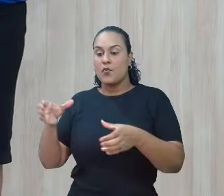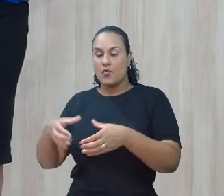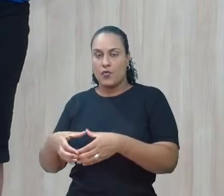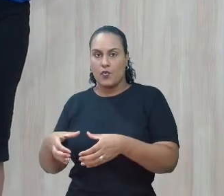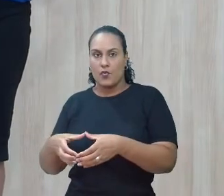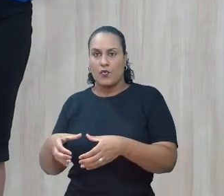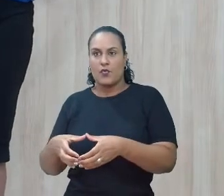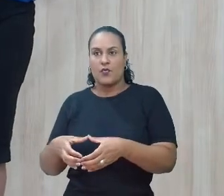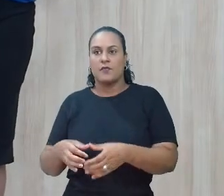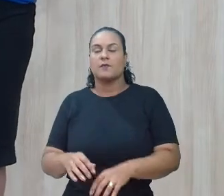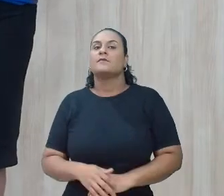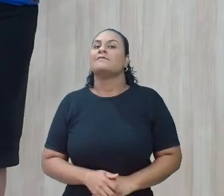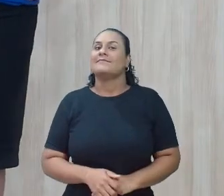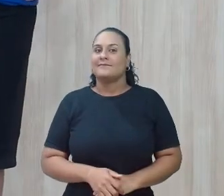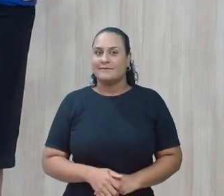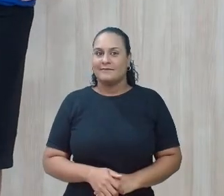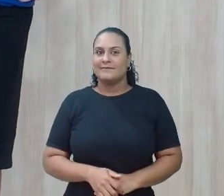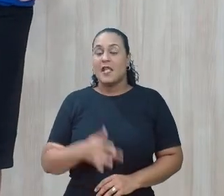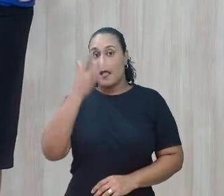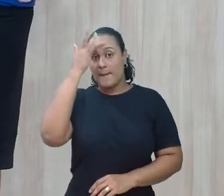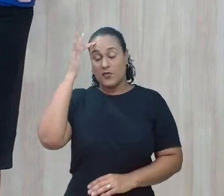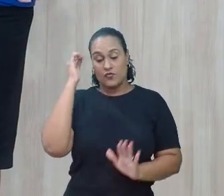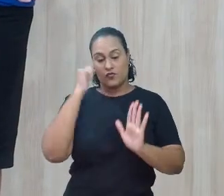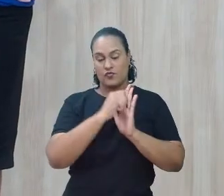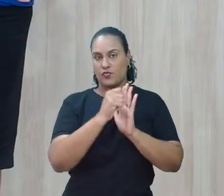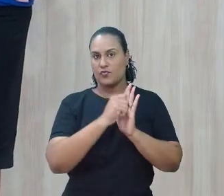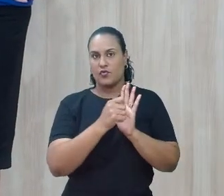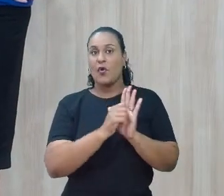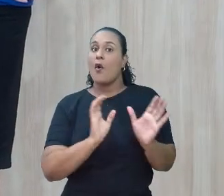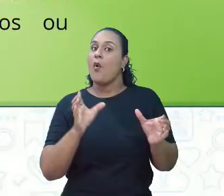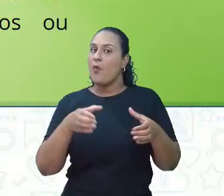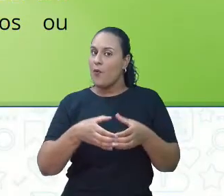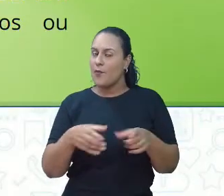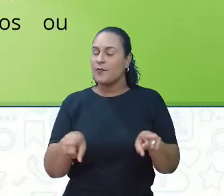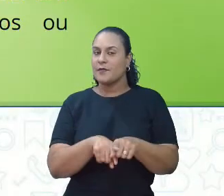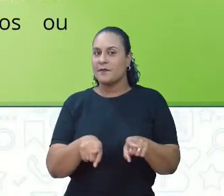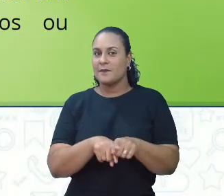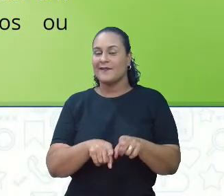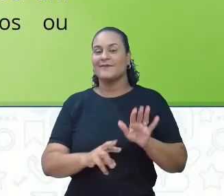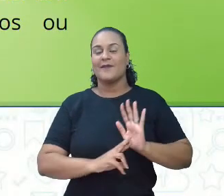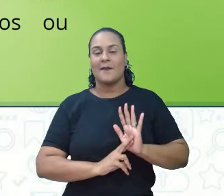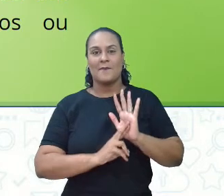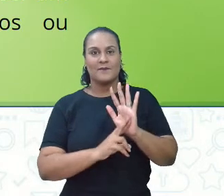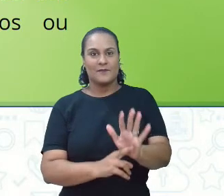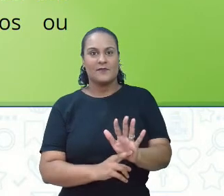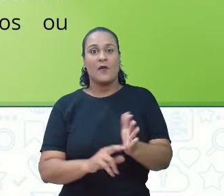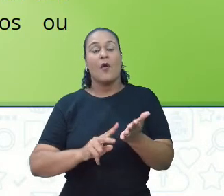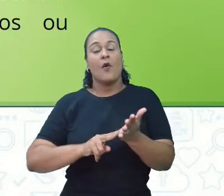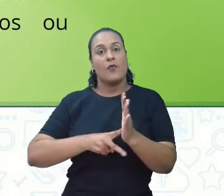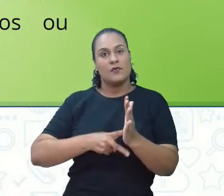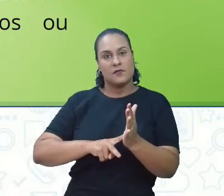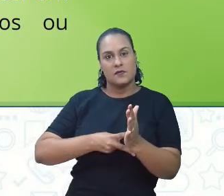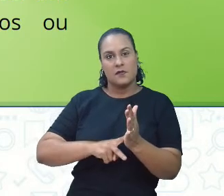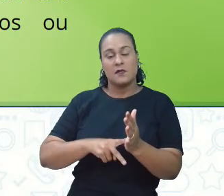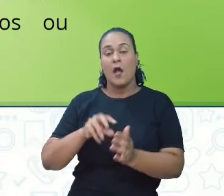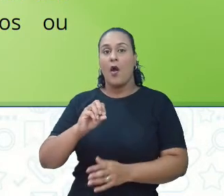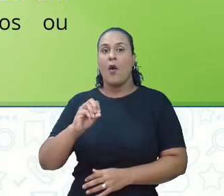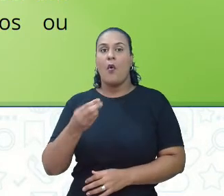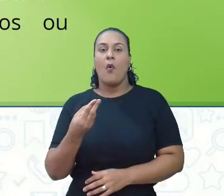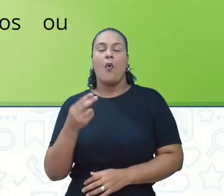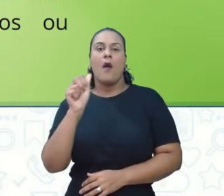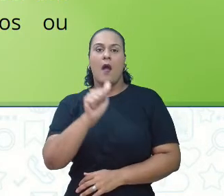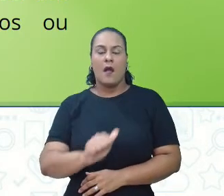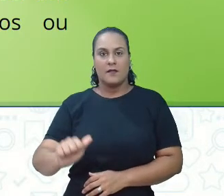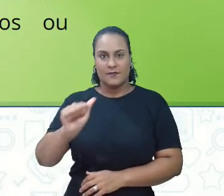é individual, podendo ser um grupo de pessoas, representantes, sindicatos ou